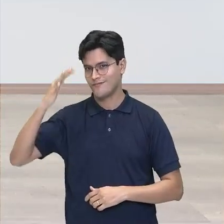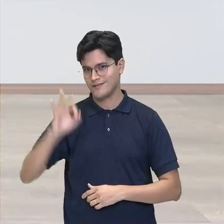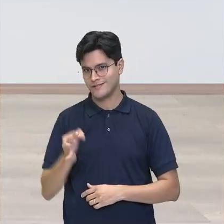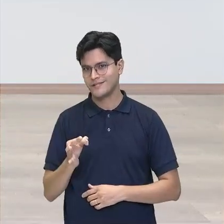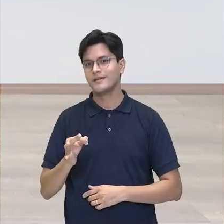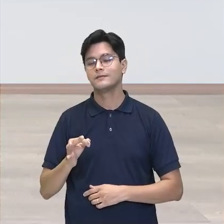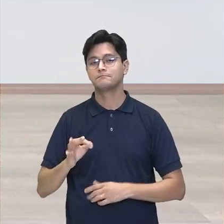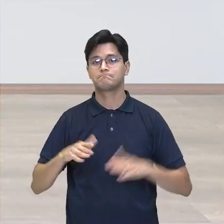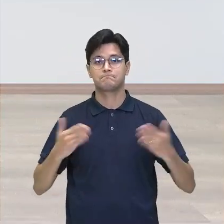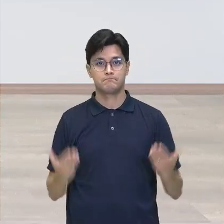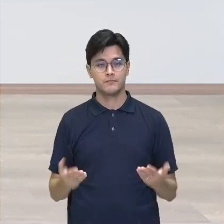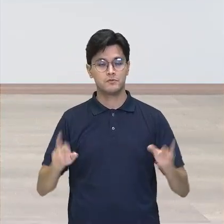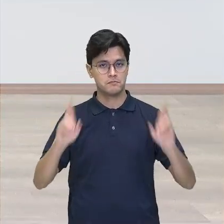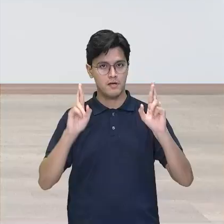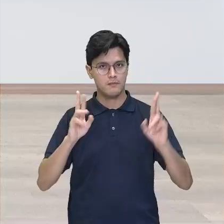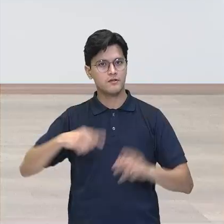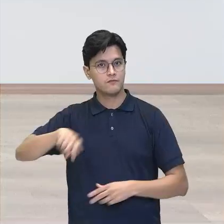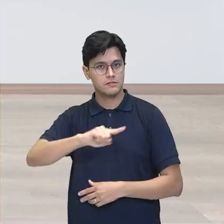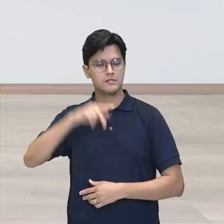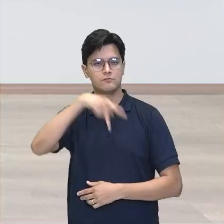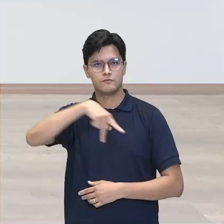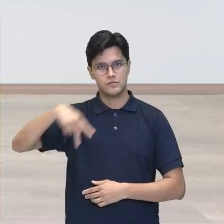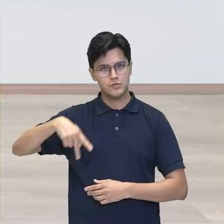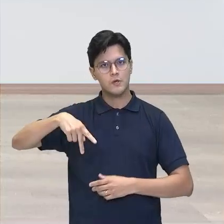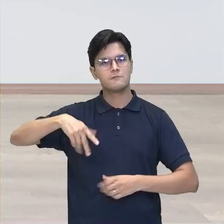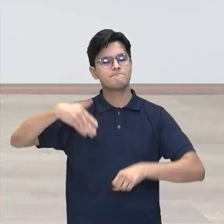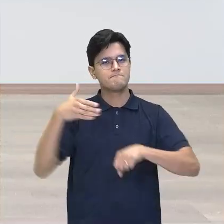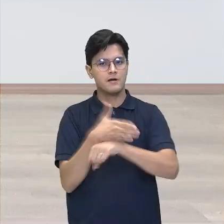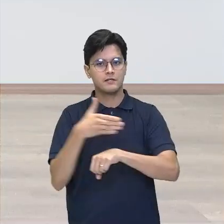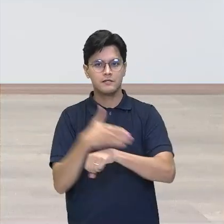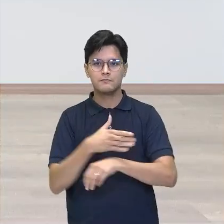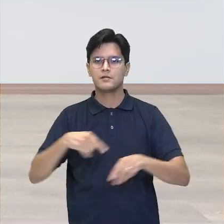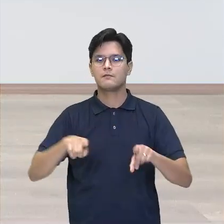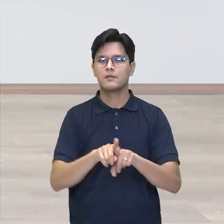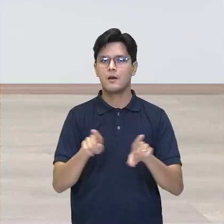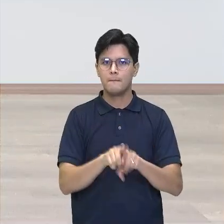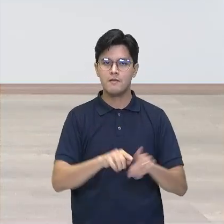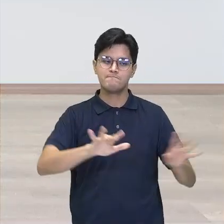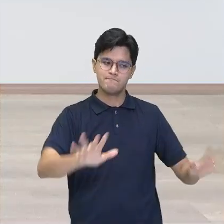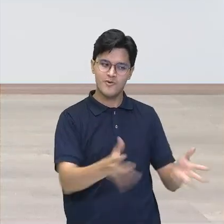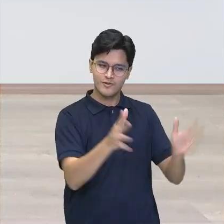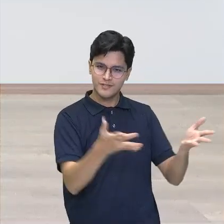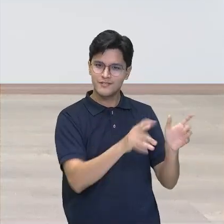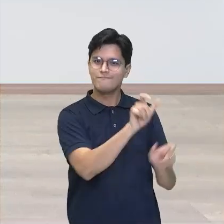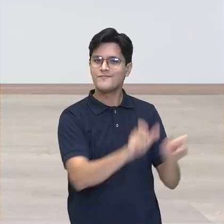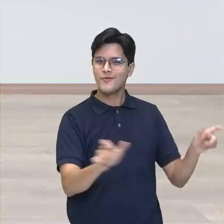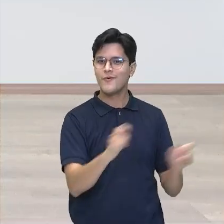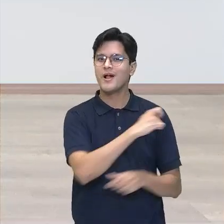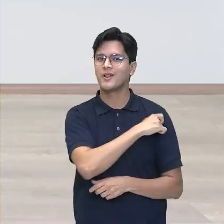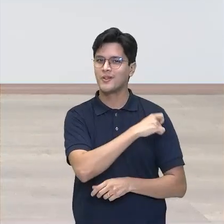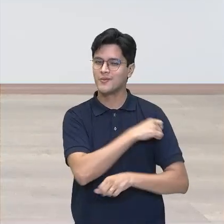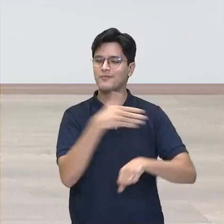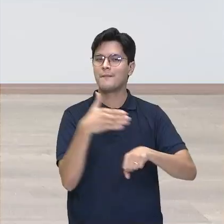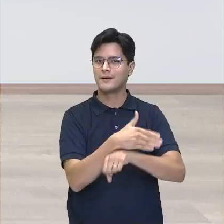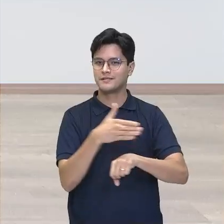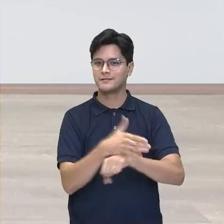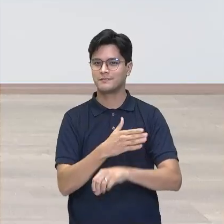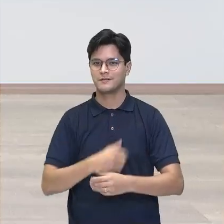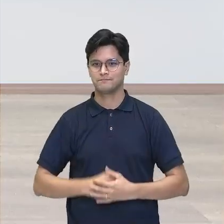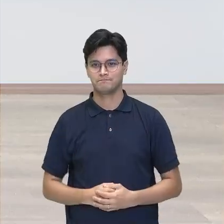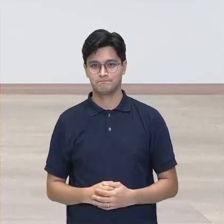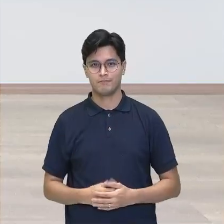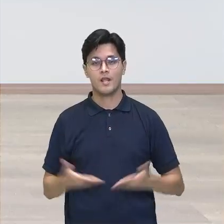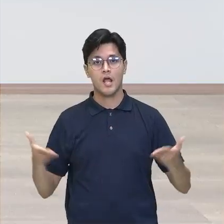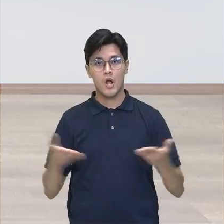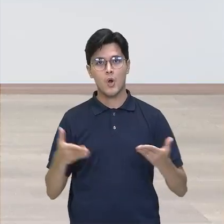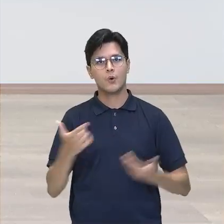vocês participem e, né, motivem os estudantes também a realizar essas atividades. Agora a gente vai para um outro tópico também, né, Ellen? Que